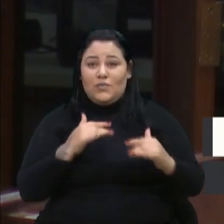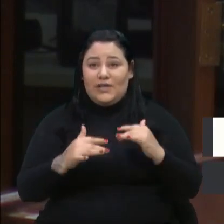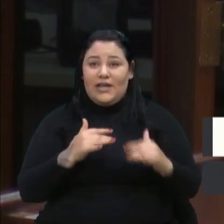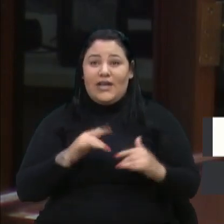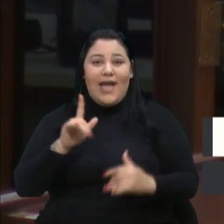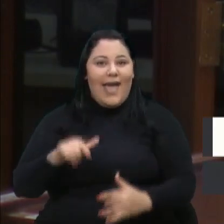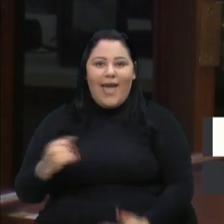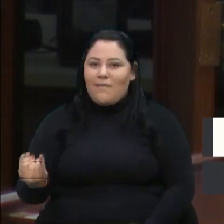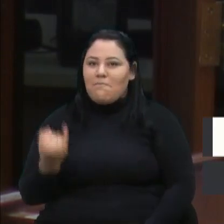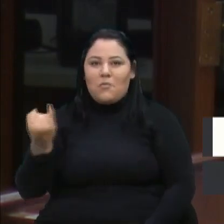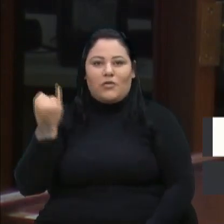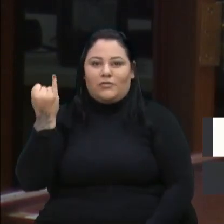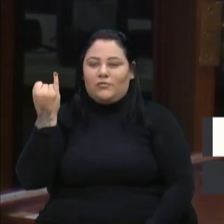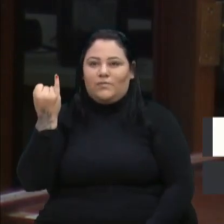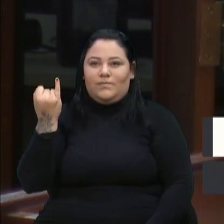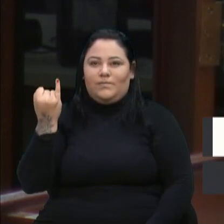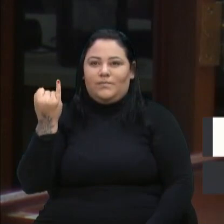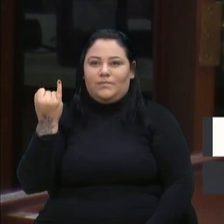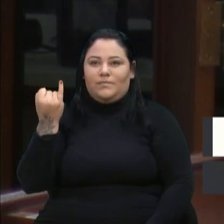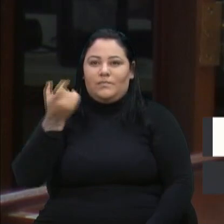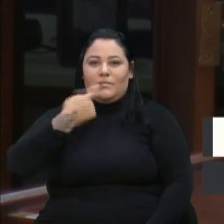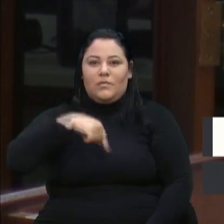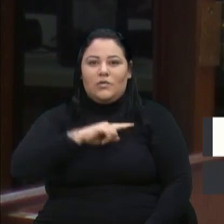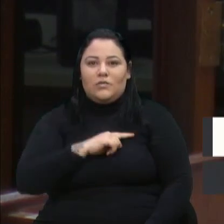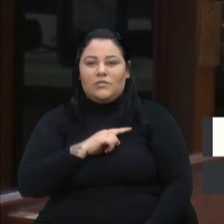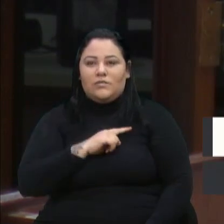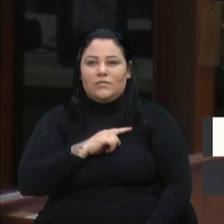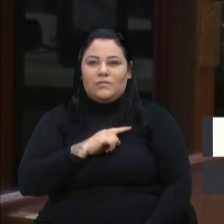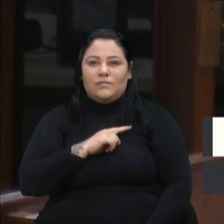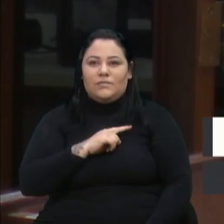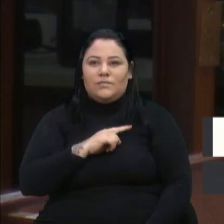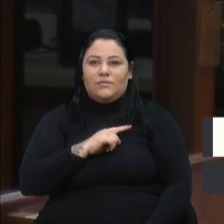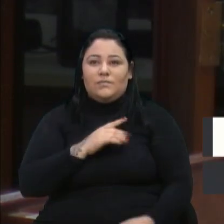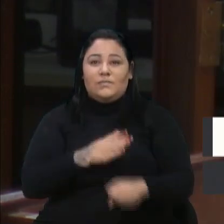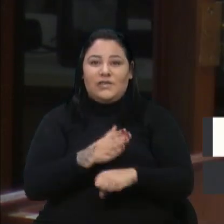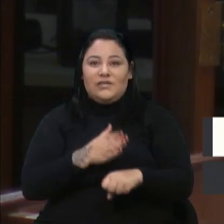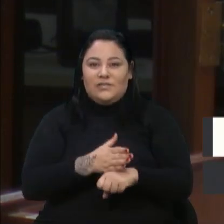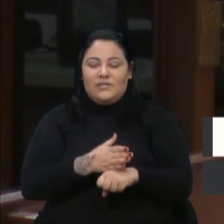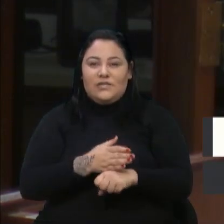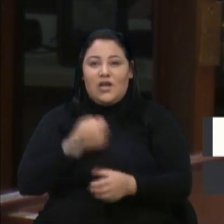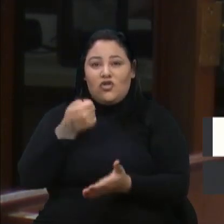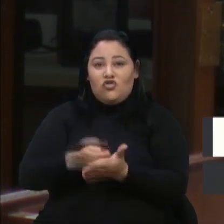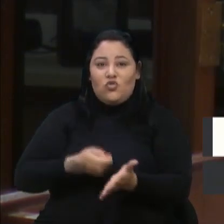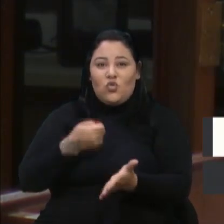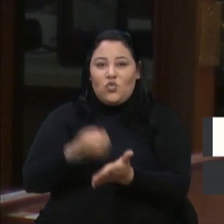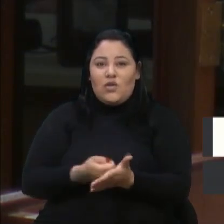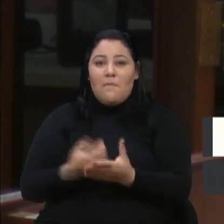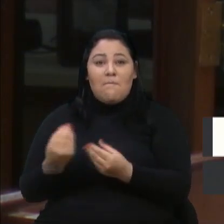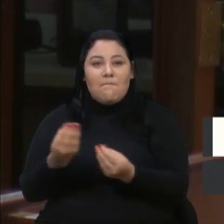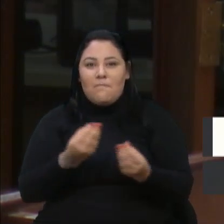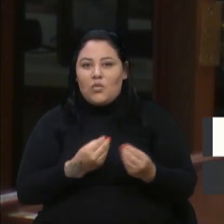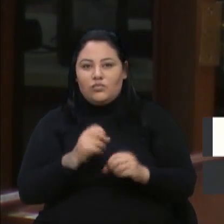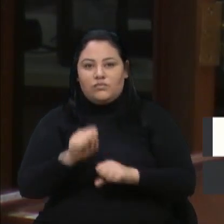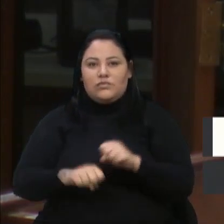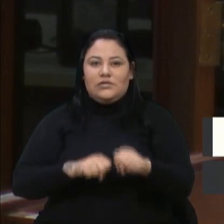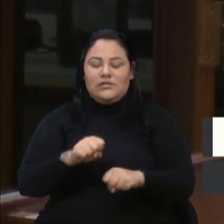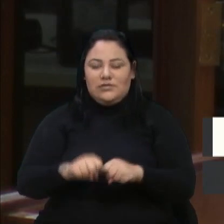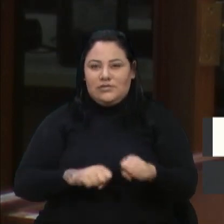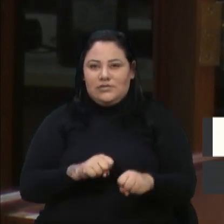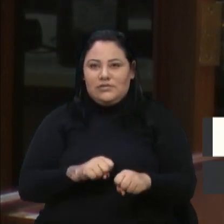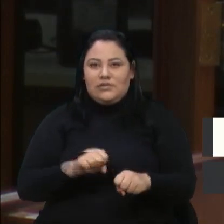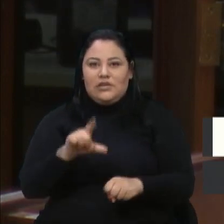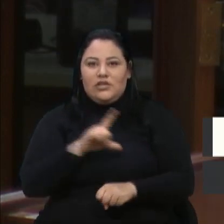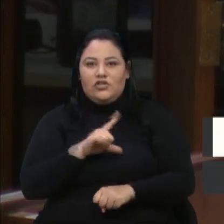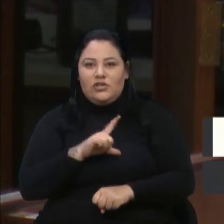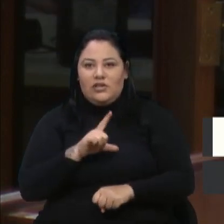é fundamental para que a gente entre na etapa seguinte, que a gente luta tanto enquanto ciclistas, que é que a gente tenha uma